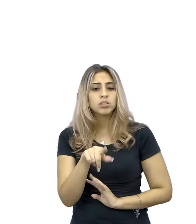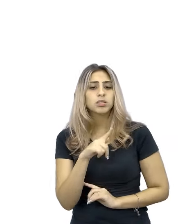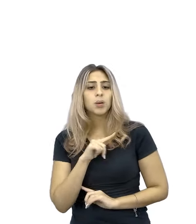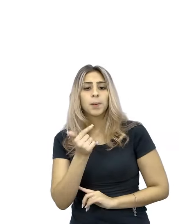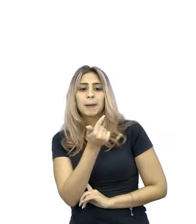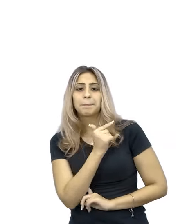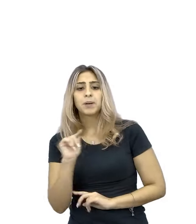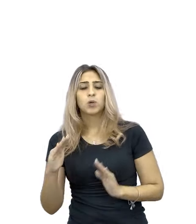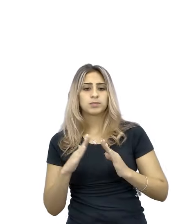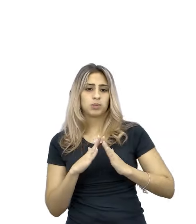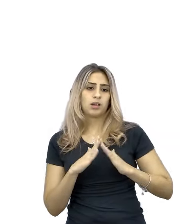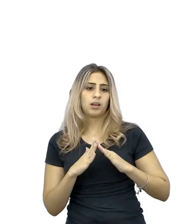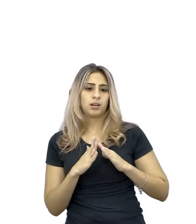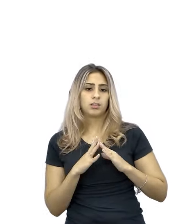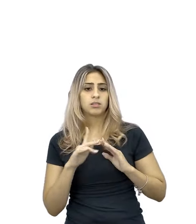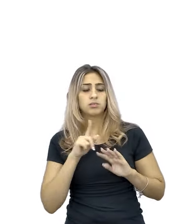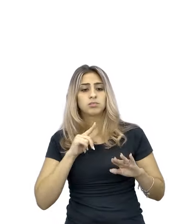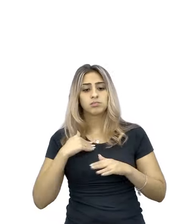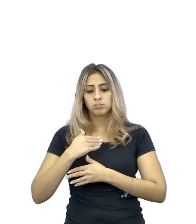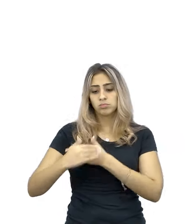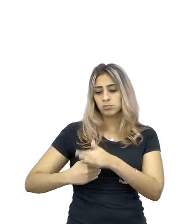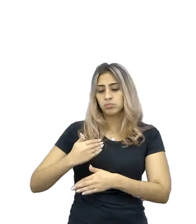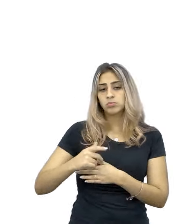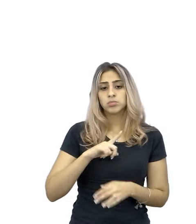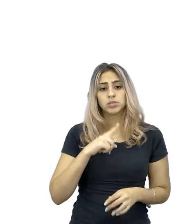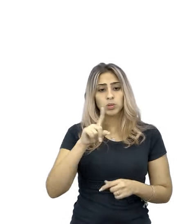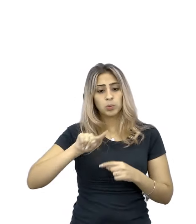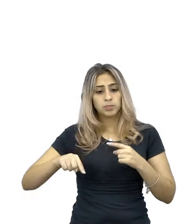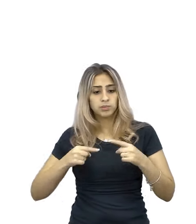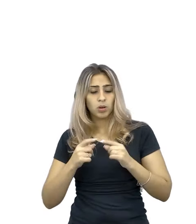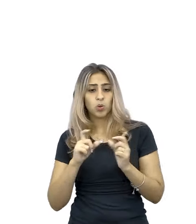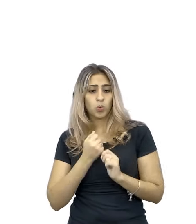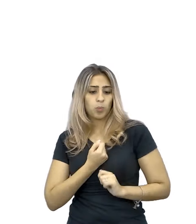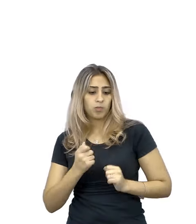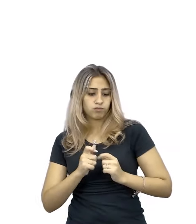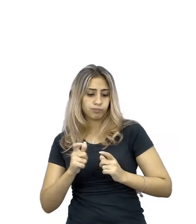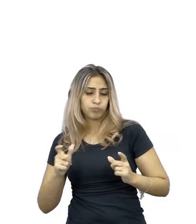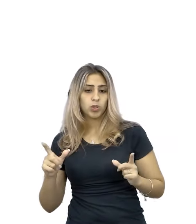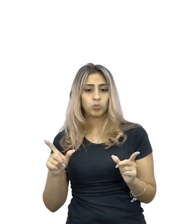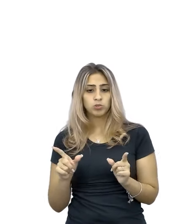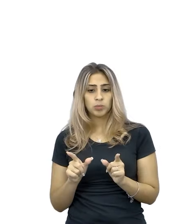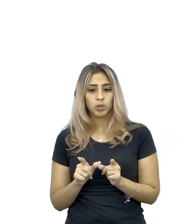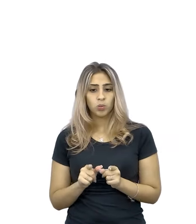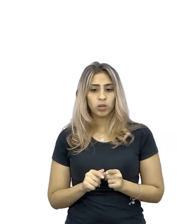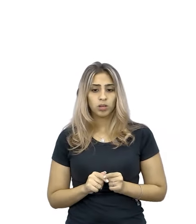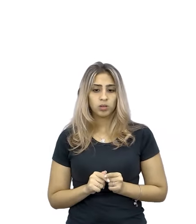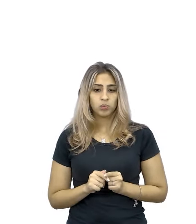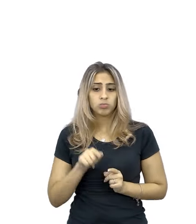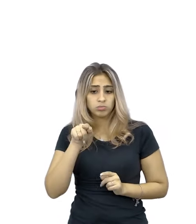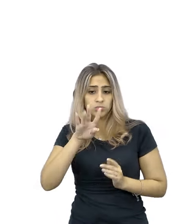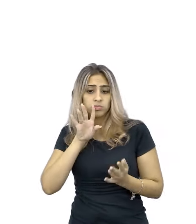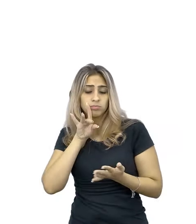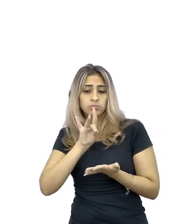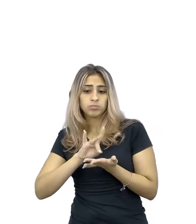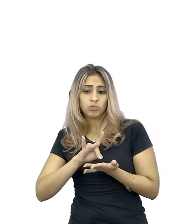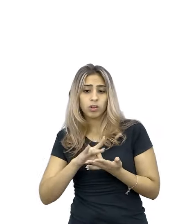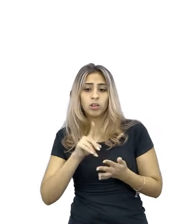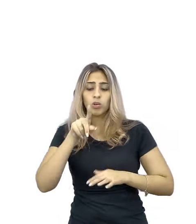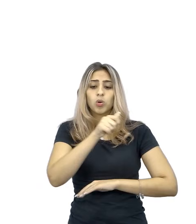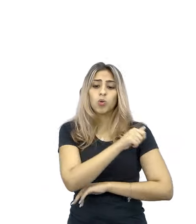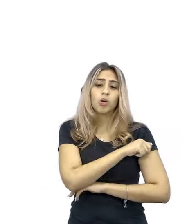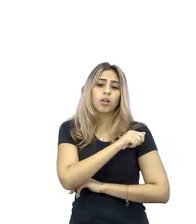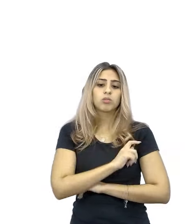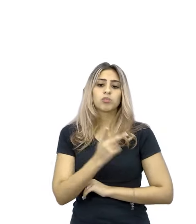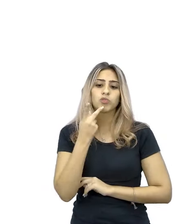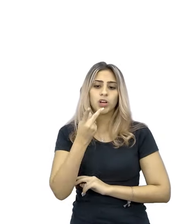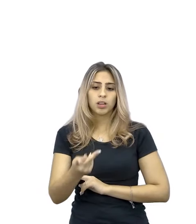próximo número na casa. E andando numa rua, ele sabe se os números estão aumentando, estão diminuindo. Isso, na verdade, é o aluno ser